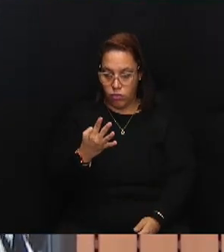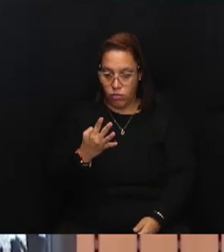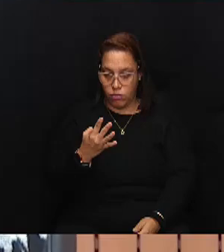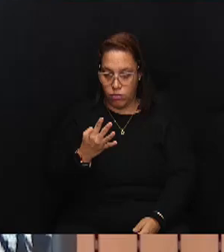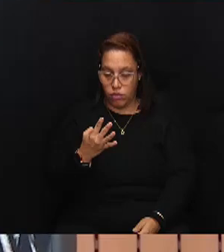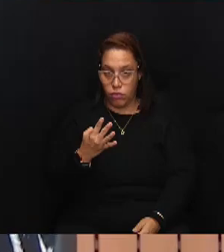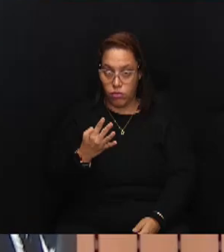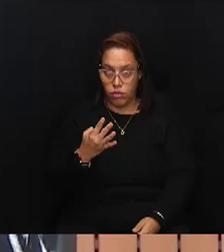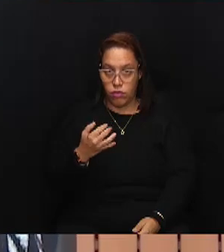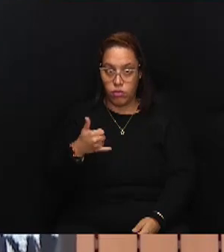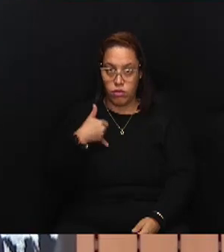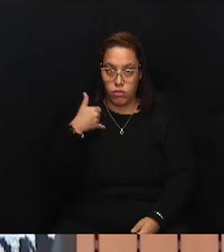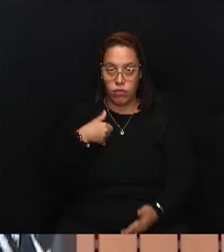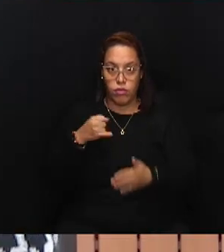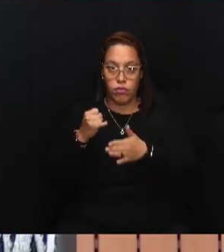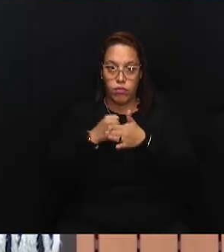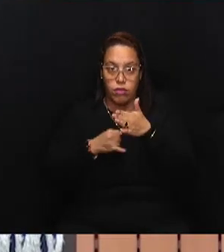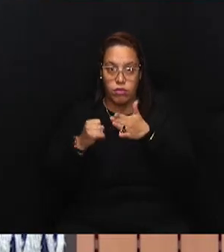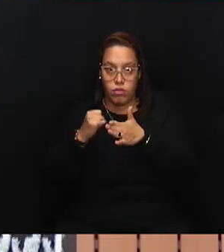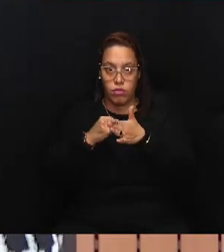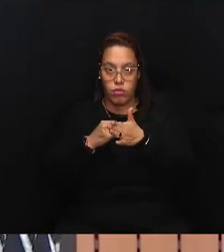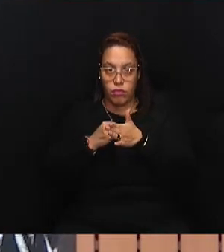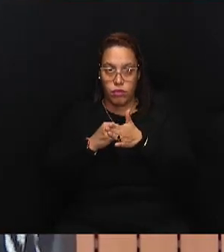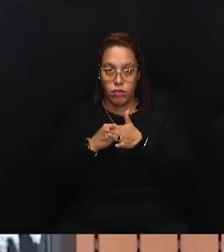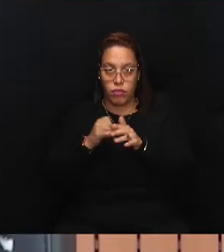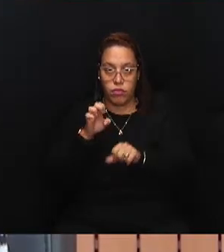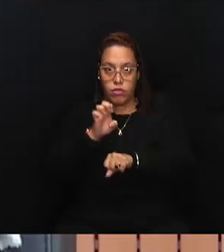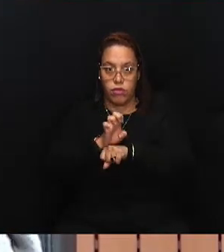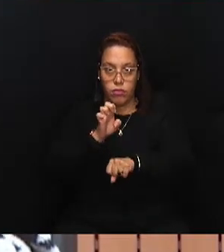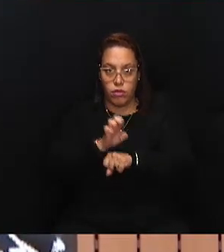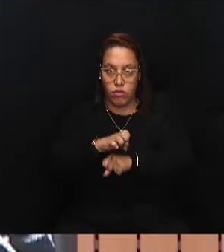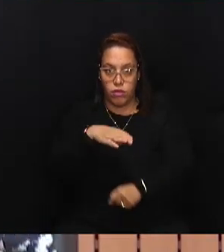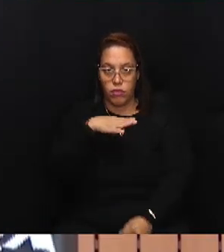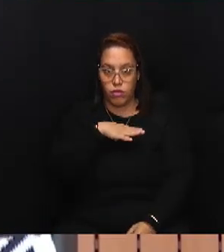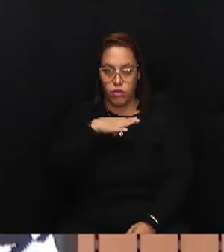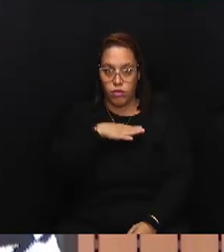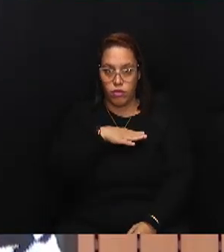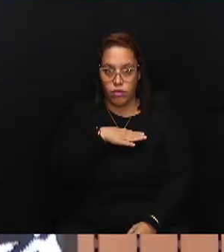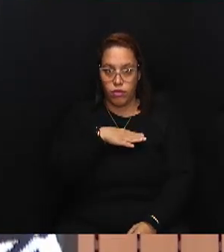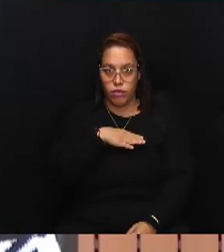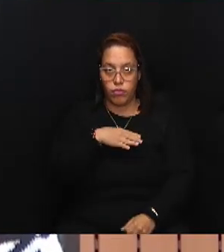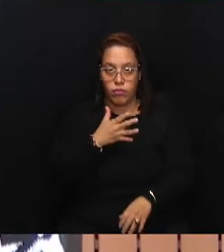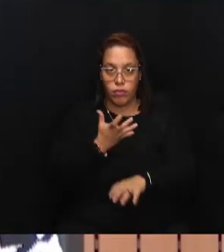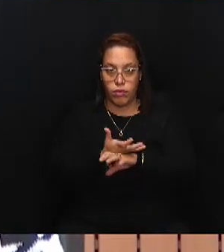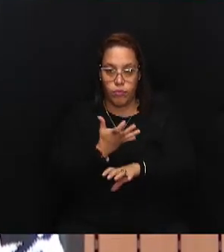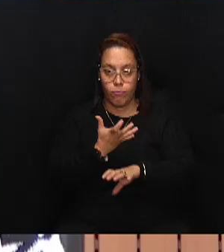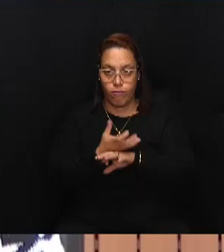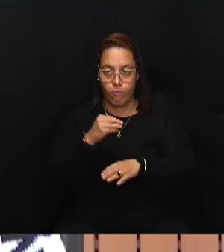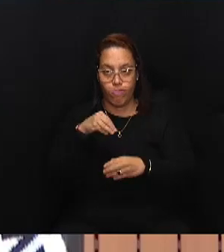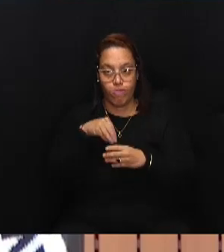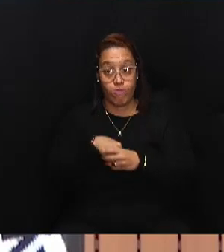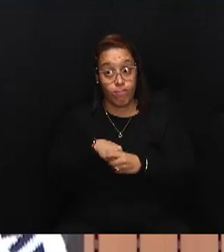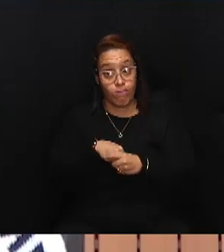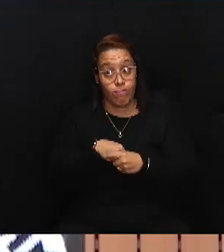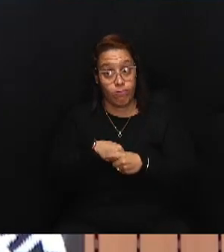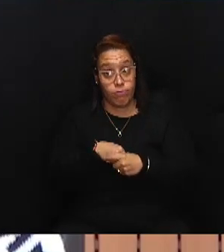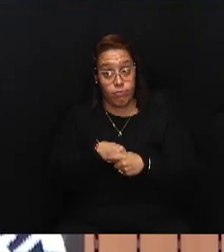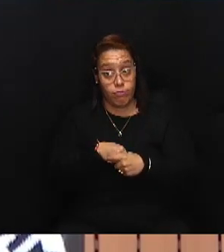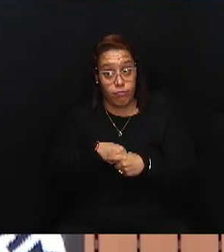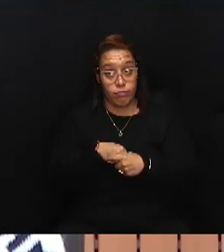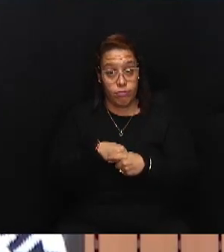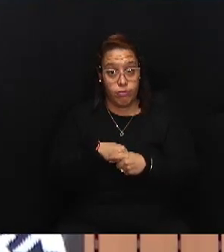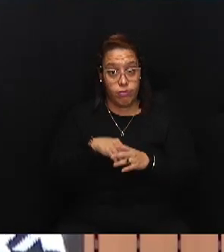a ente federativo, ao ente estadual e ao ente municipal disciplinar, dentro da sua competência,